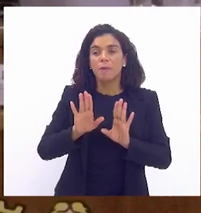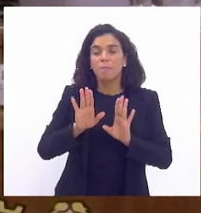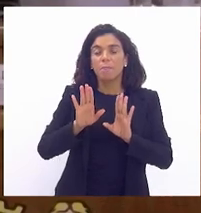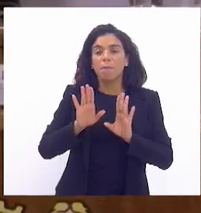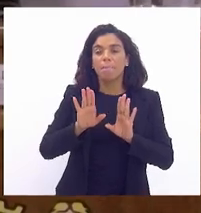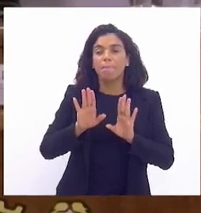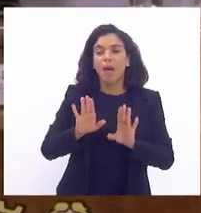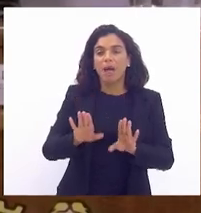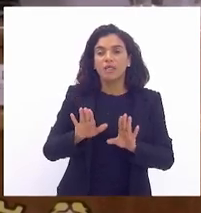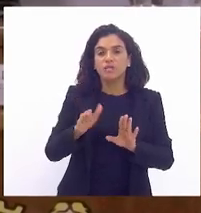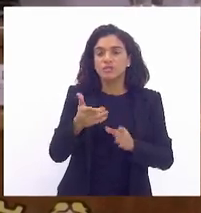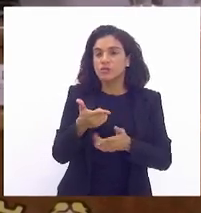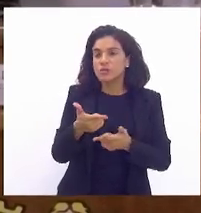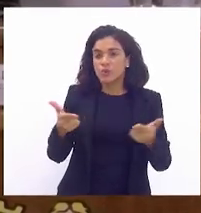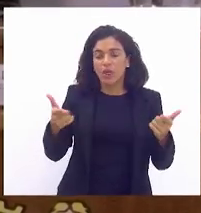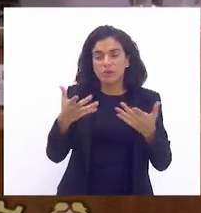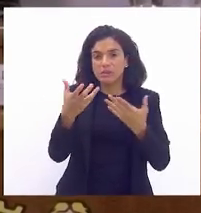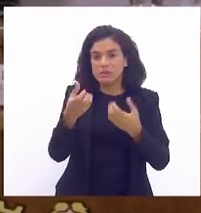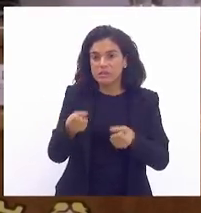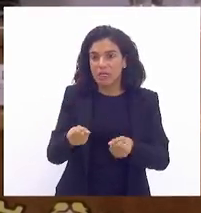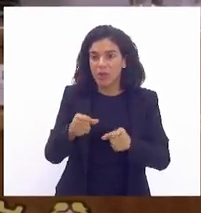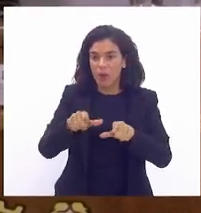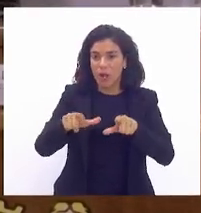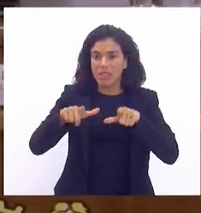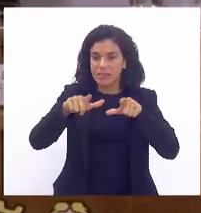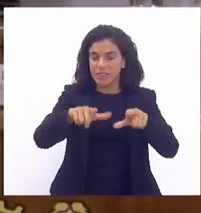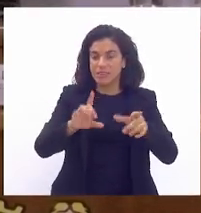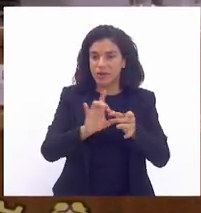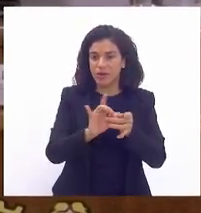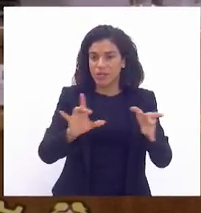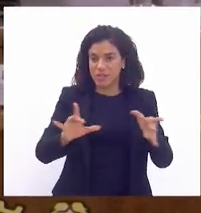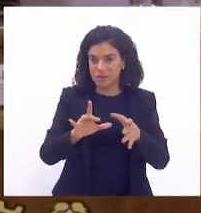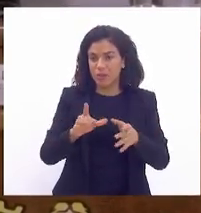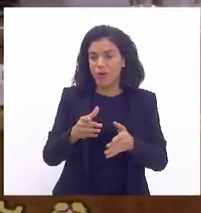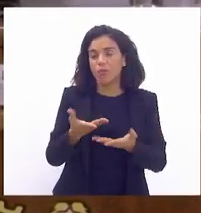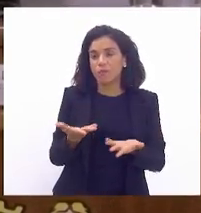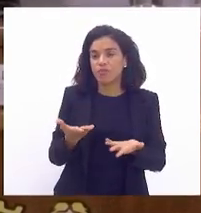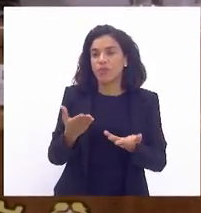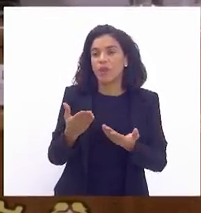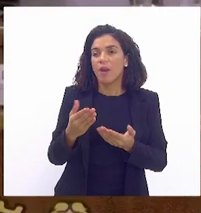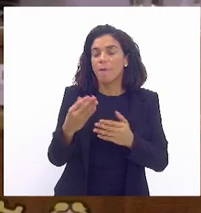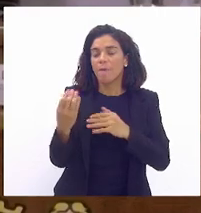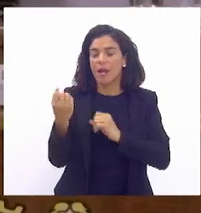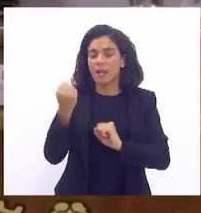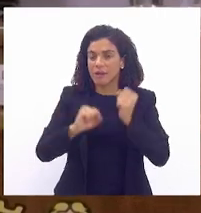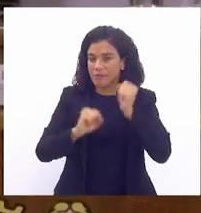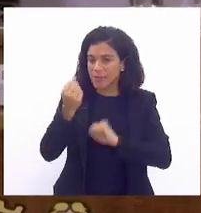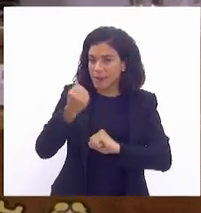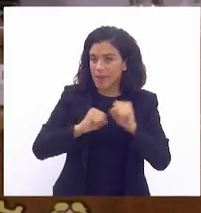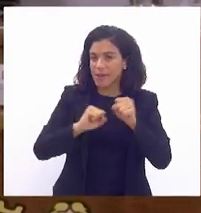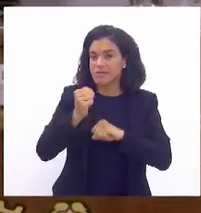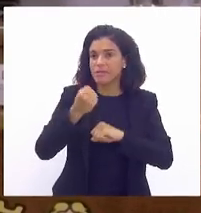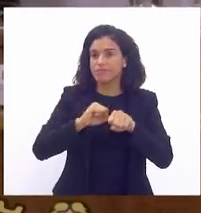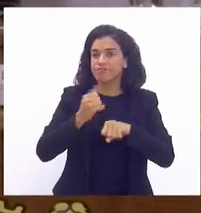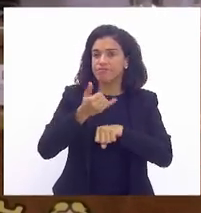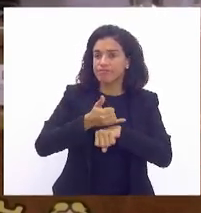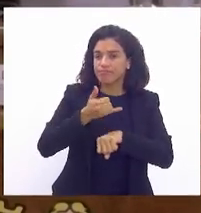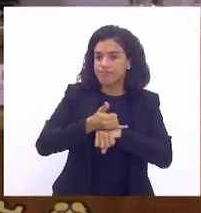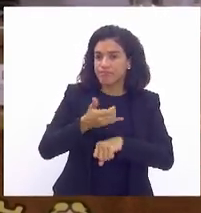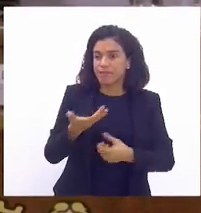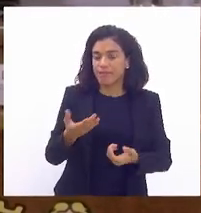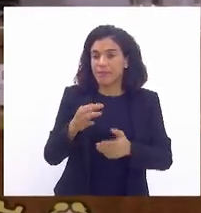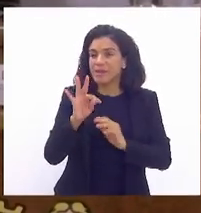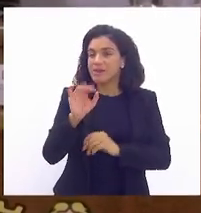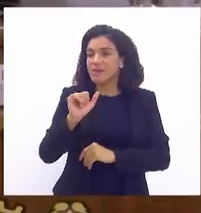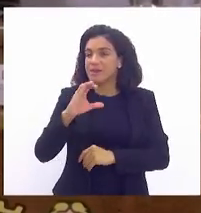ambiental de cumprimento de condicionantes das licenças e autorizações ambientais concedidas para a Companhia Siderúrgica Nacional emitidas no âmbito do TAC. Sabe